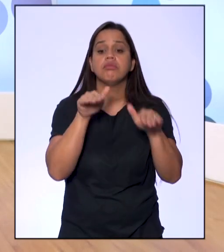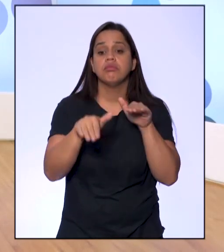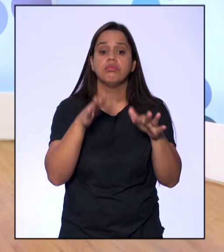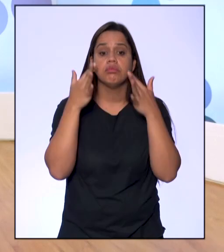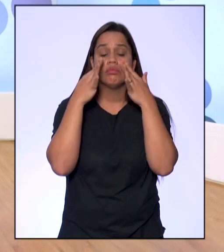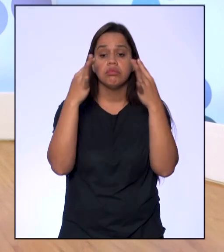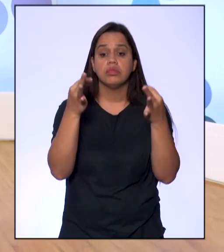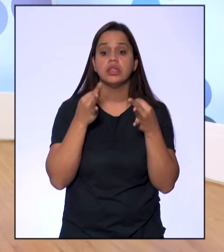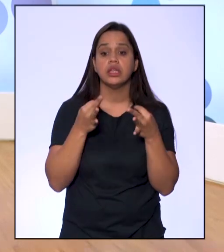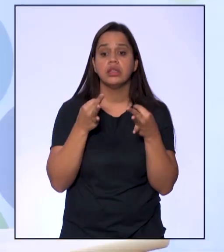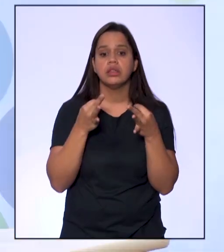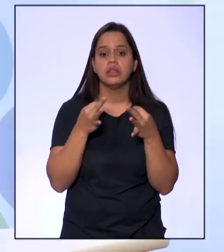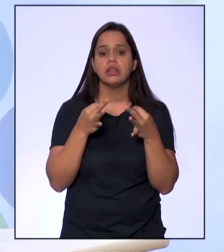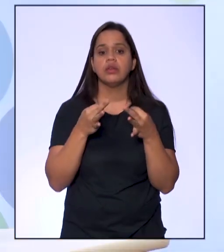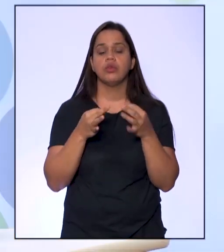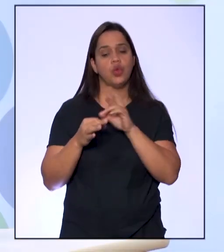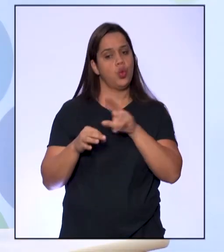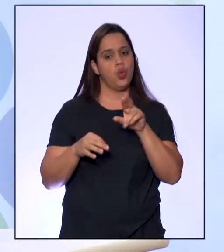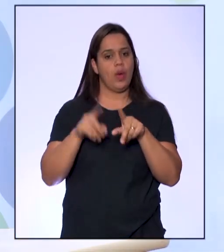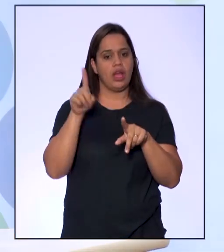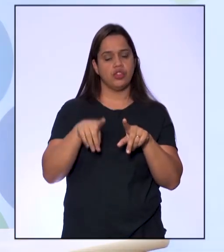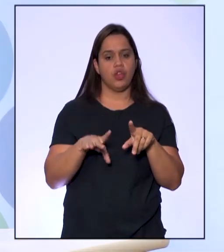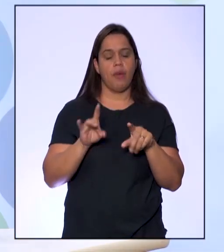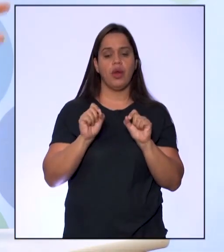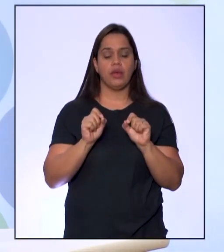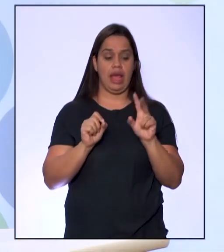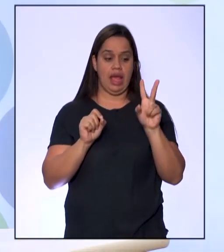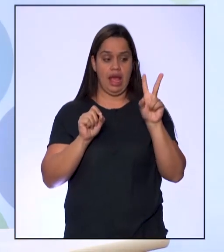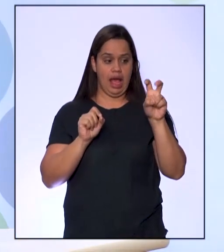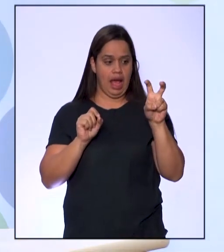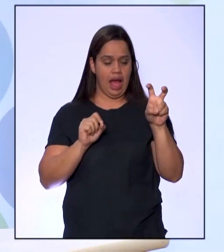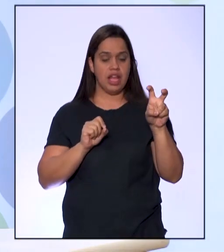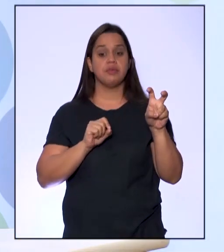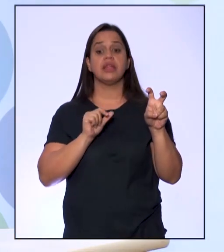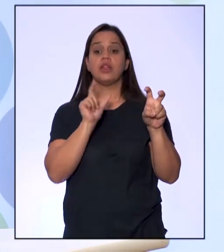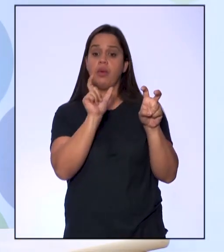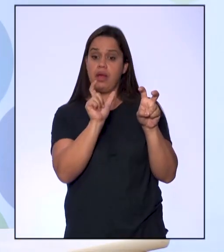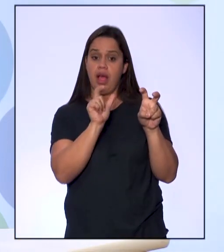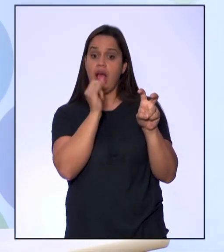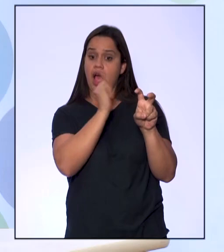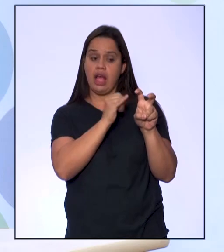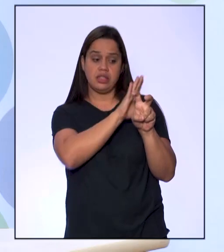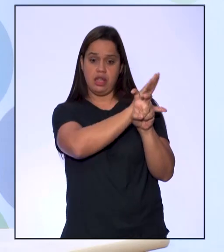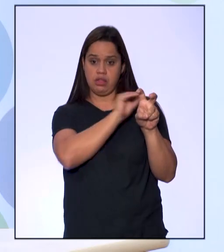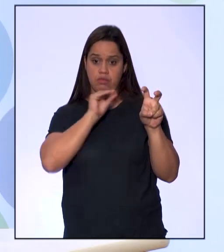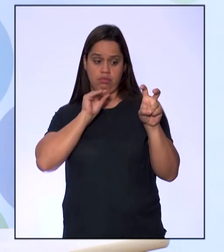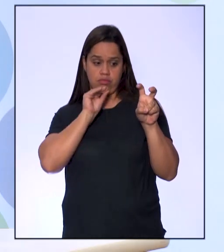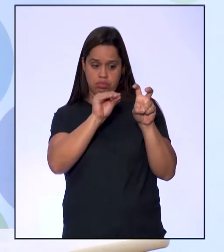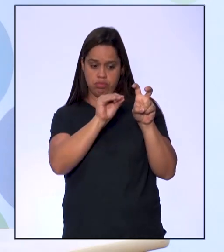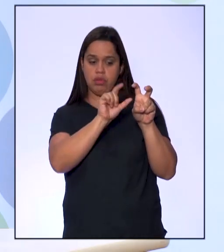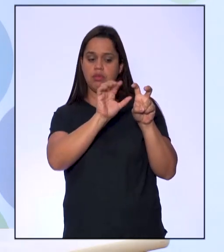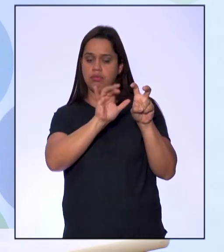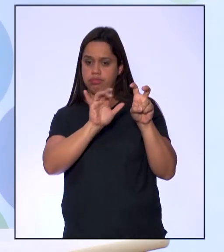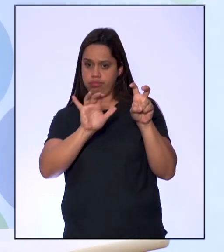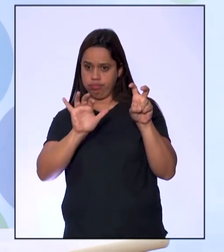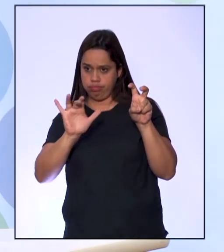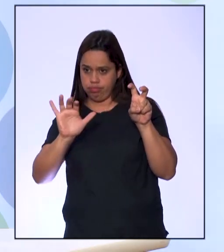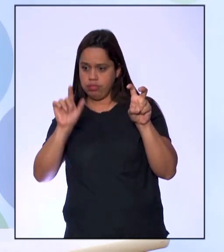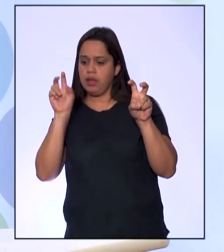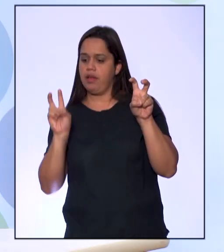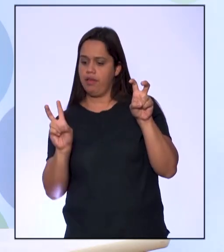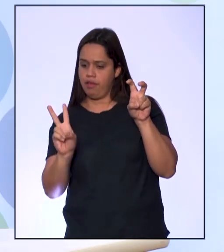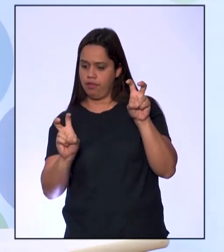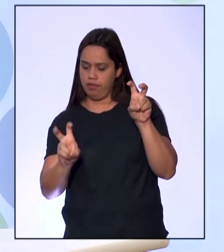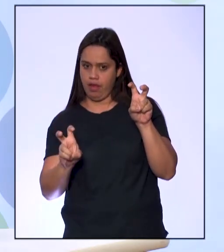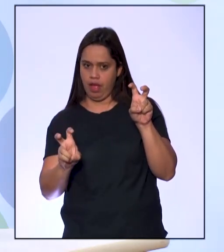atenção. No caso, realmente é para, você abre aspas para colocar a citação ou o discurso. É para chamar a atenção, por exemplo, quando eu vou